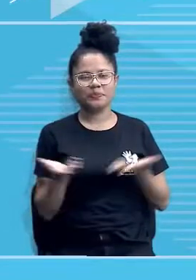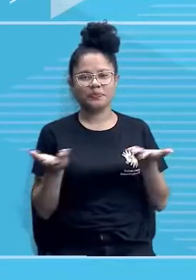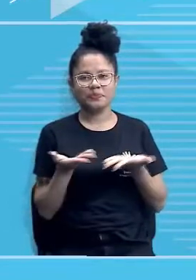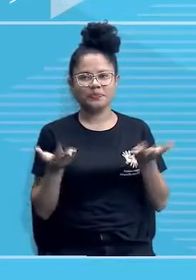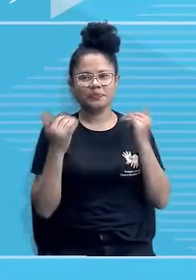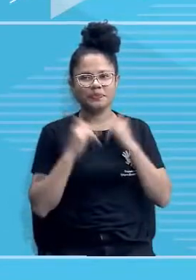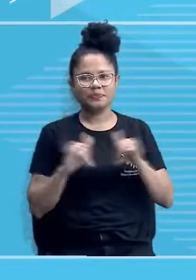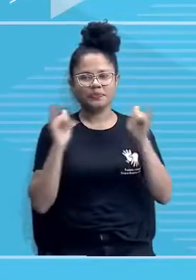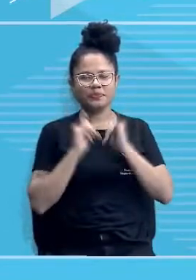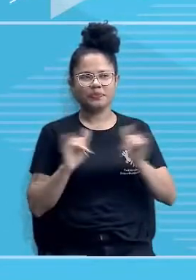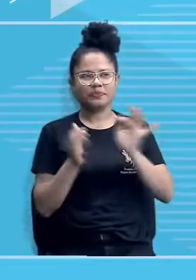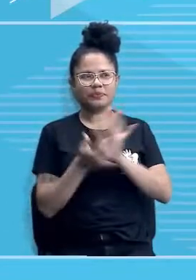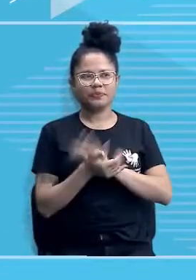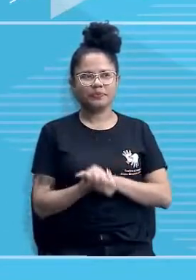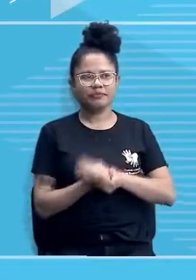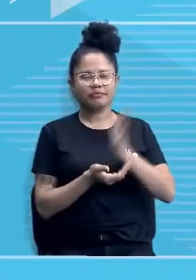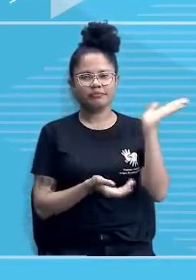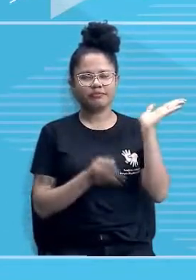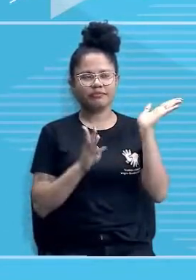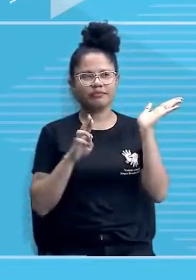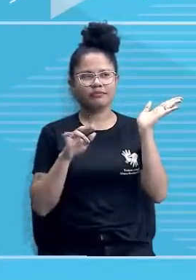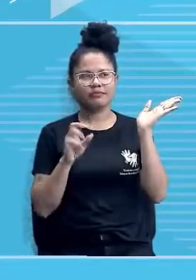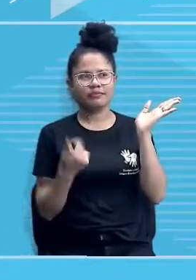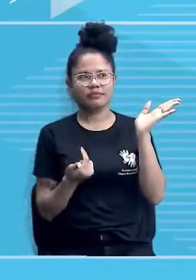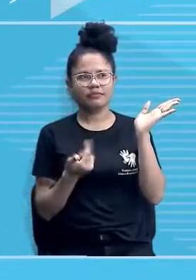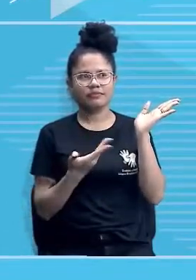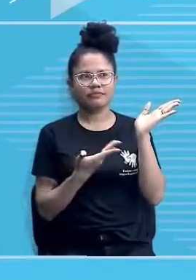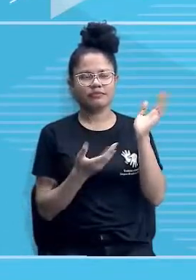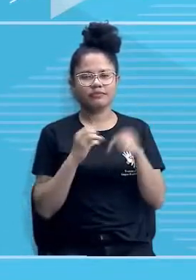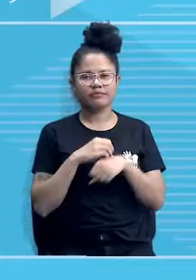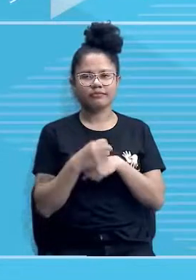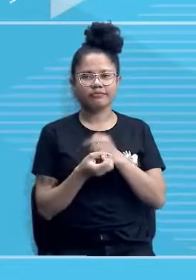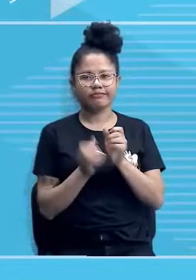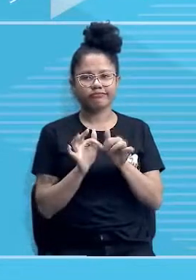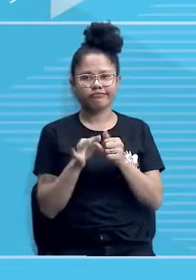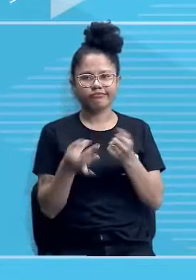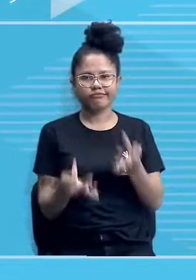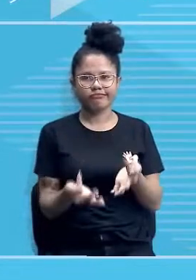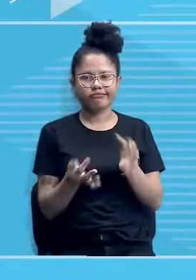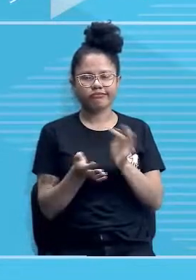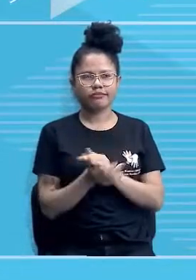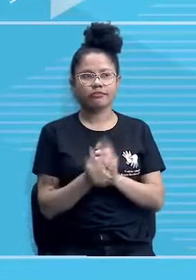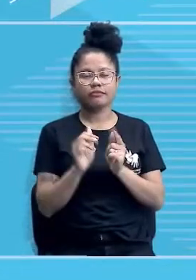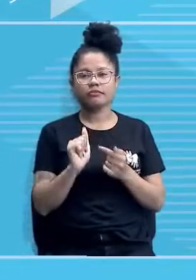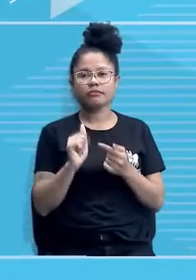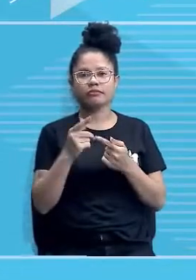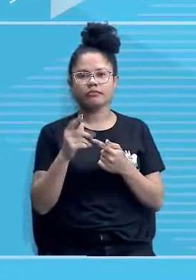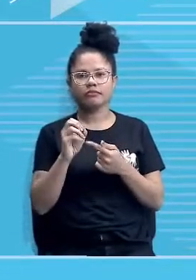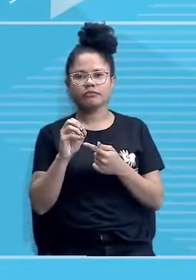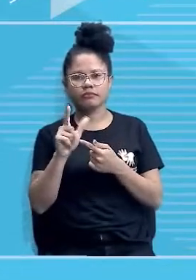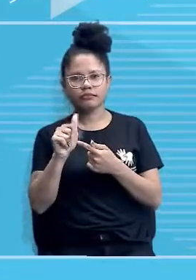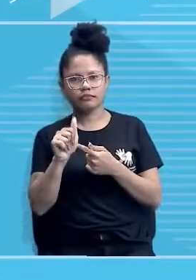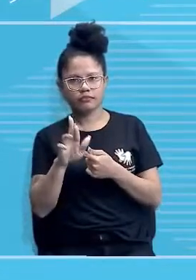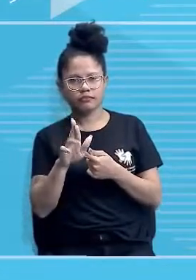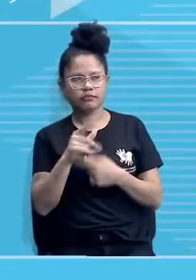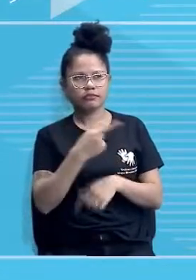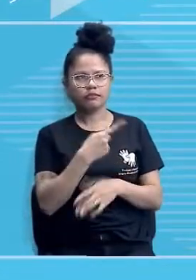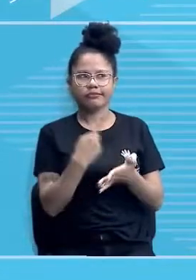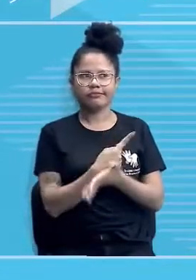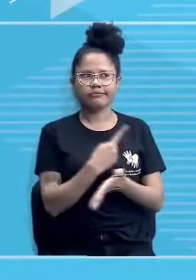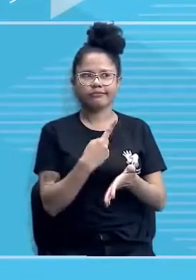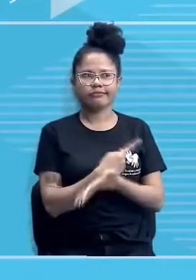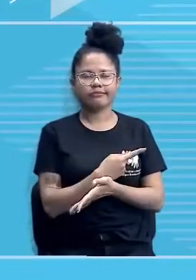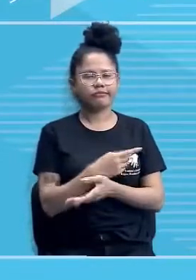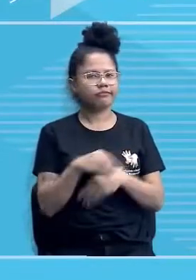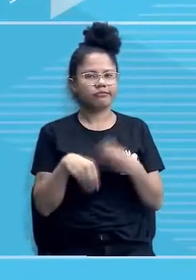informações ó primeiro br-2 é uma molécula simples toda molécula simples é Apolar Então essa aqui não dá certo